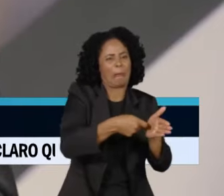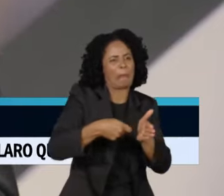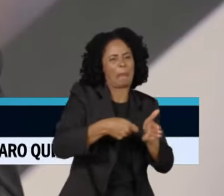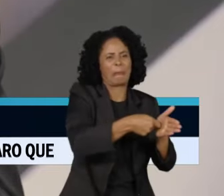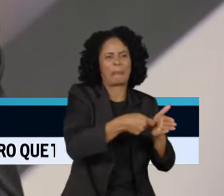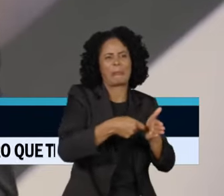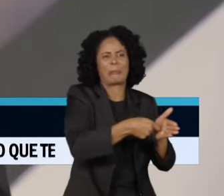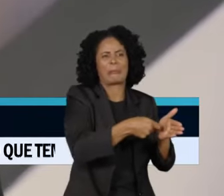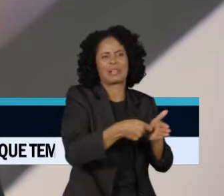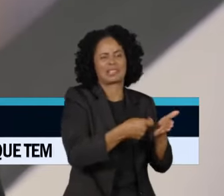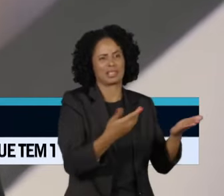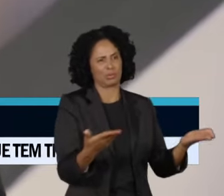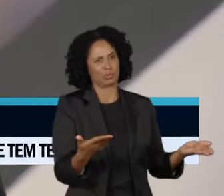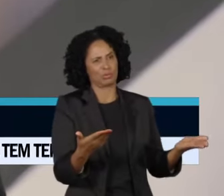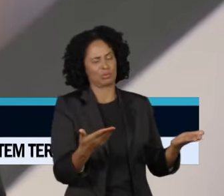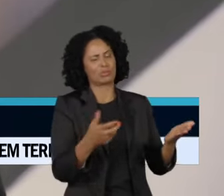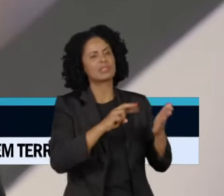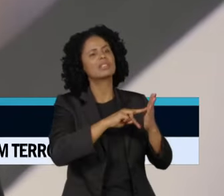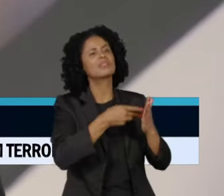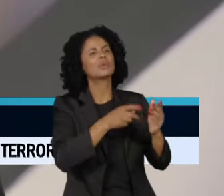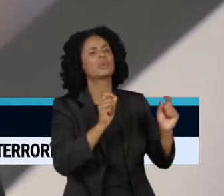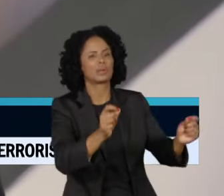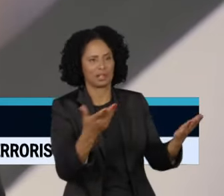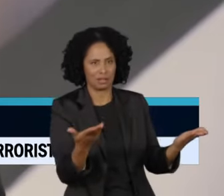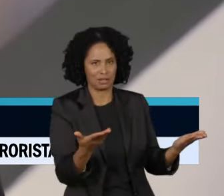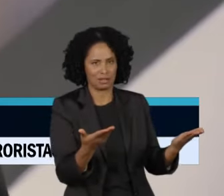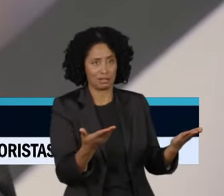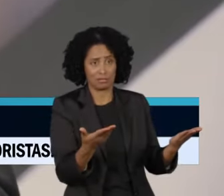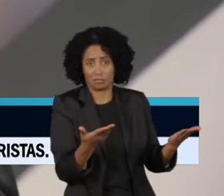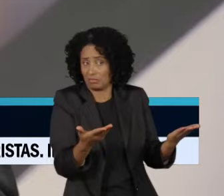e eles não são a favor